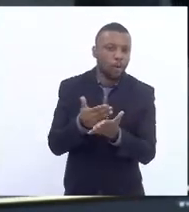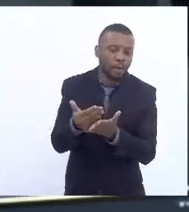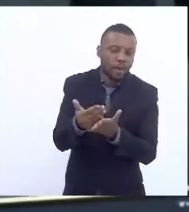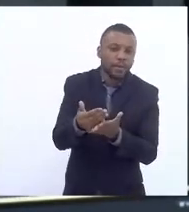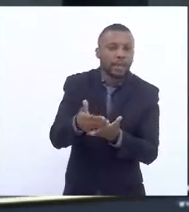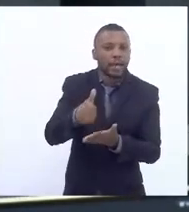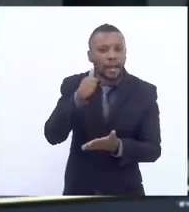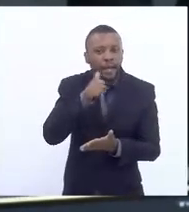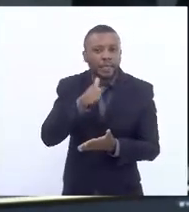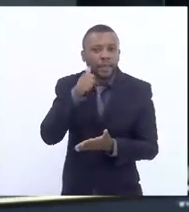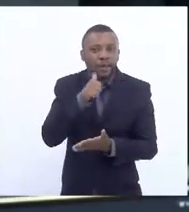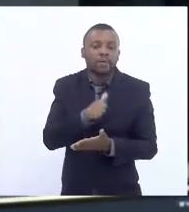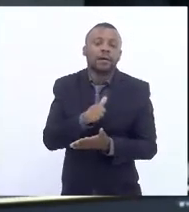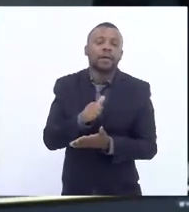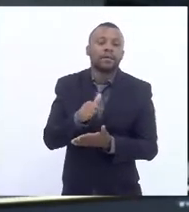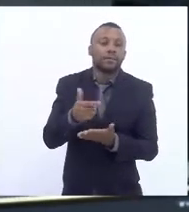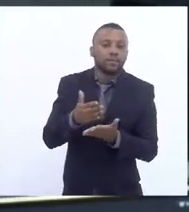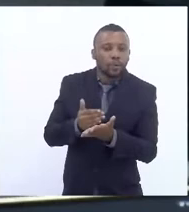mulheres acabam